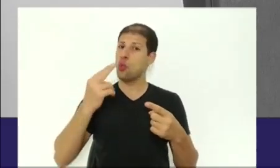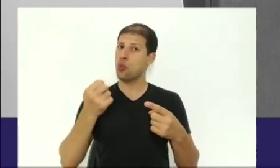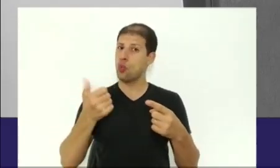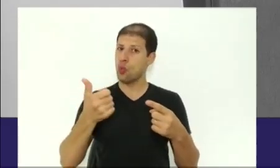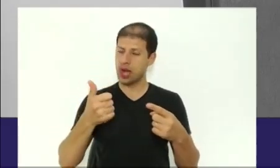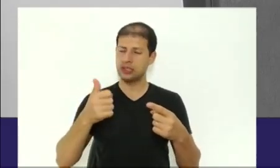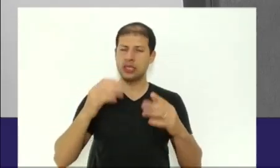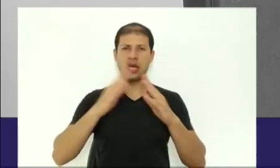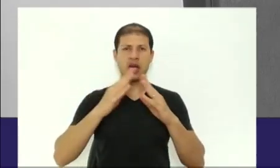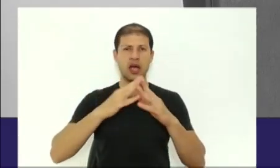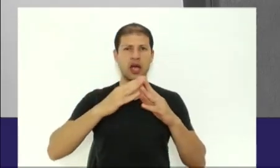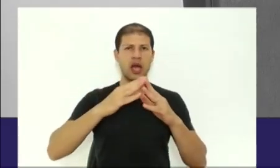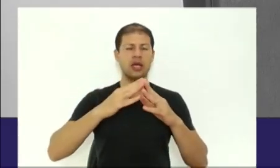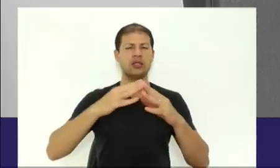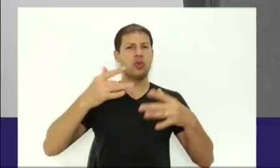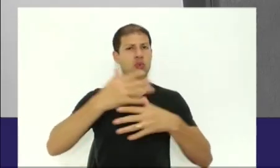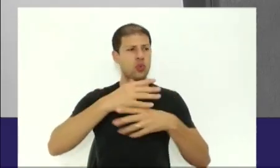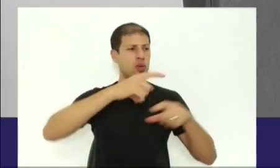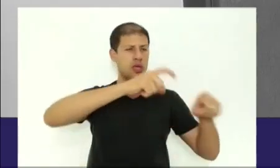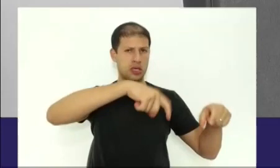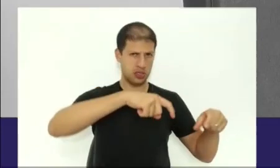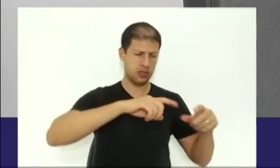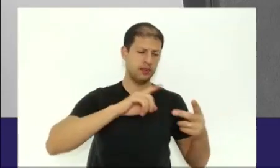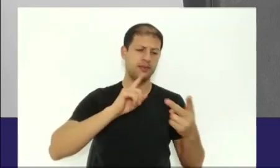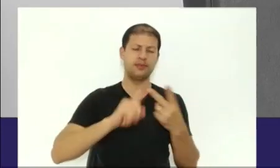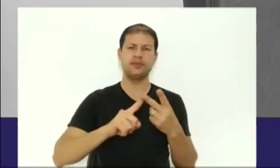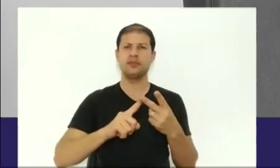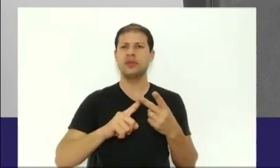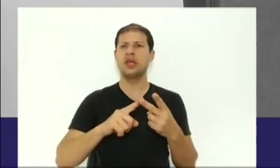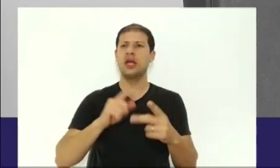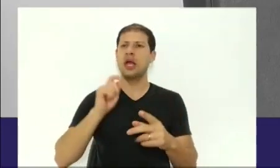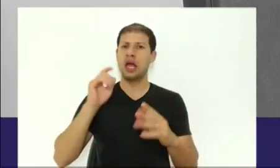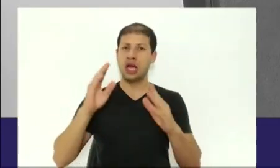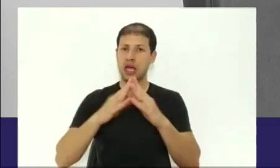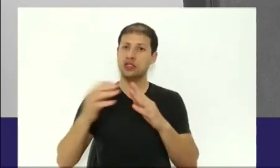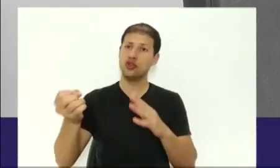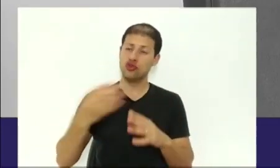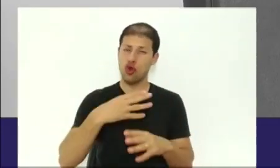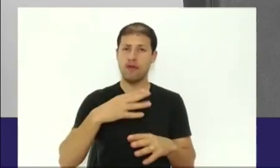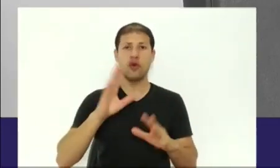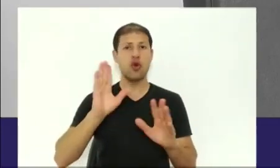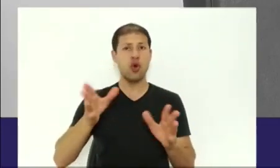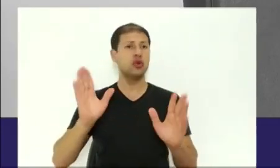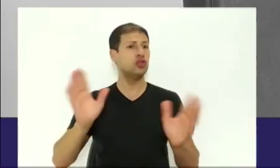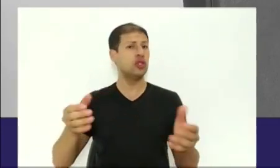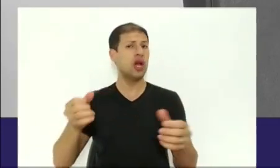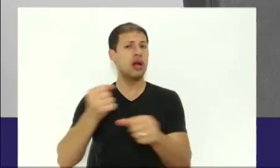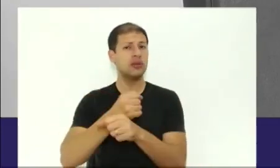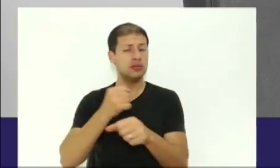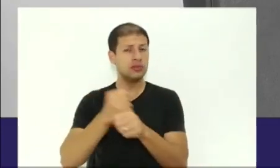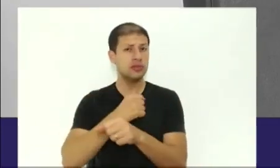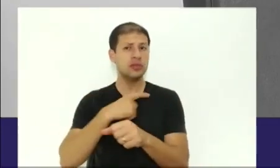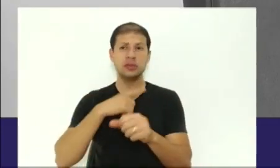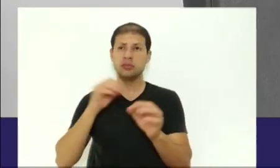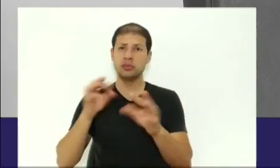rurais. Financiar unidades habitacionais novas ou usadas em áreas urbanas ou